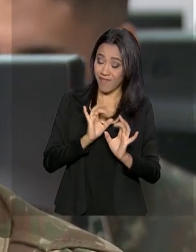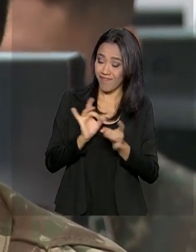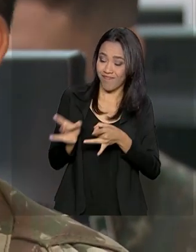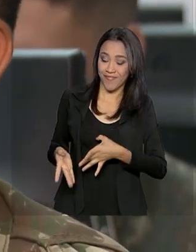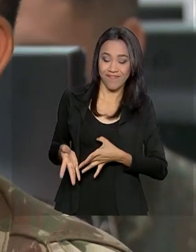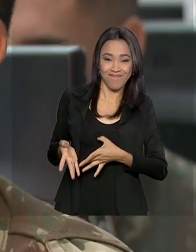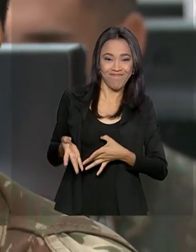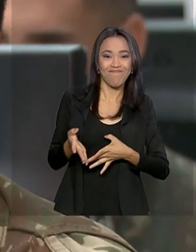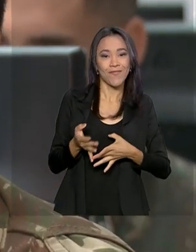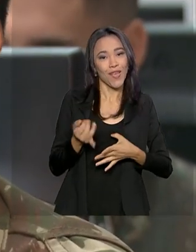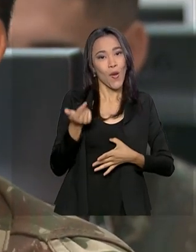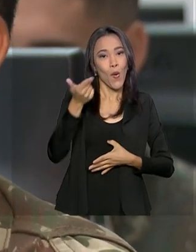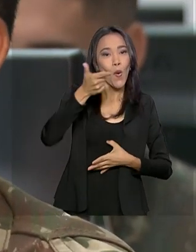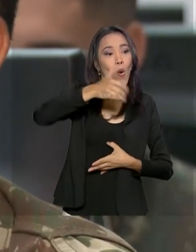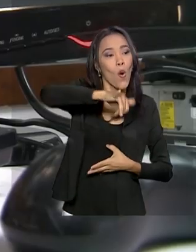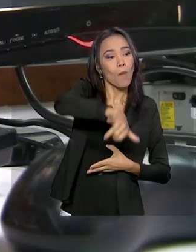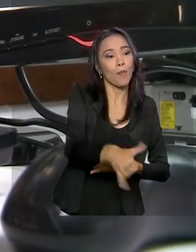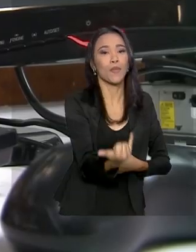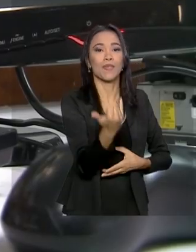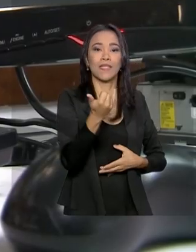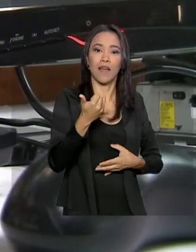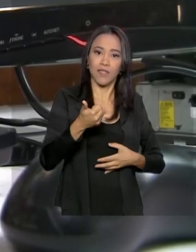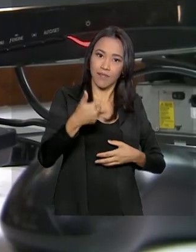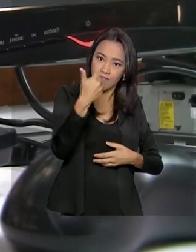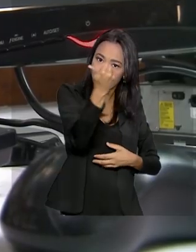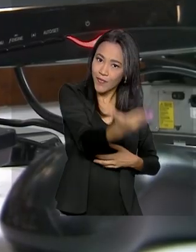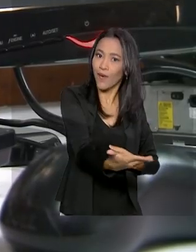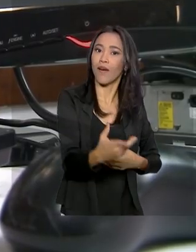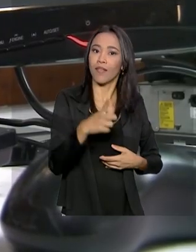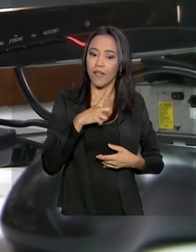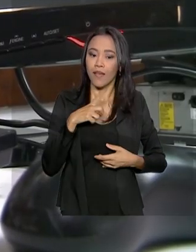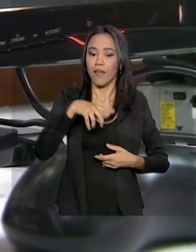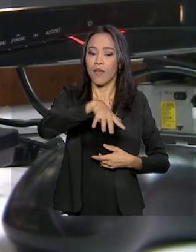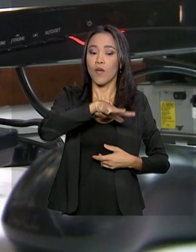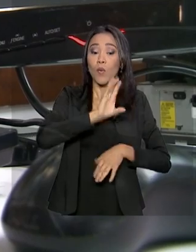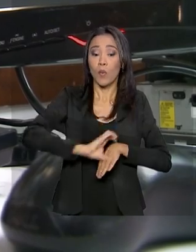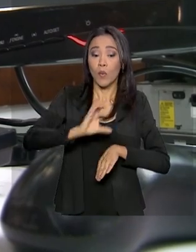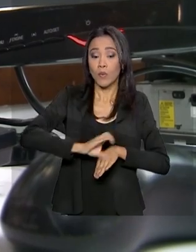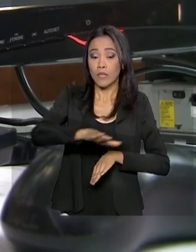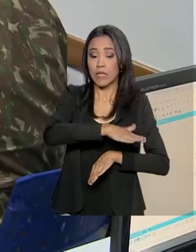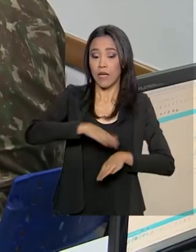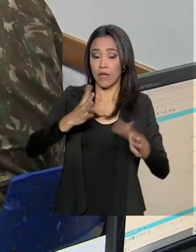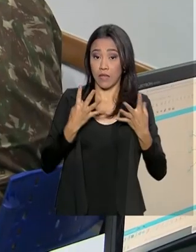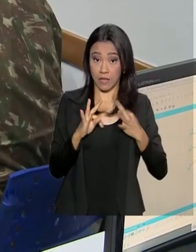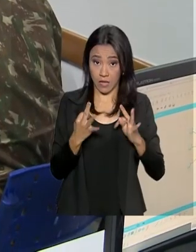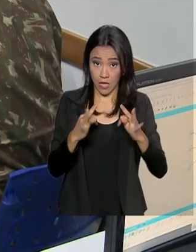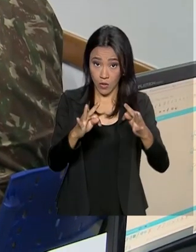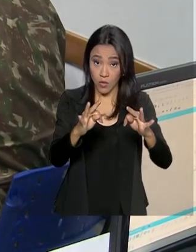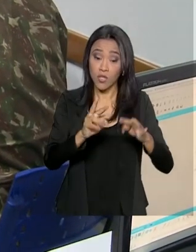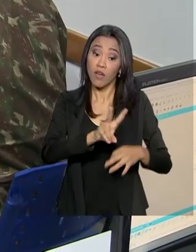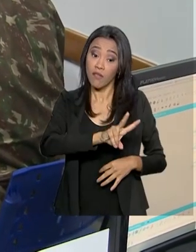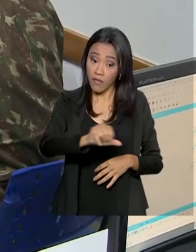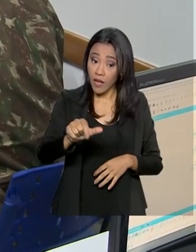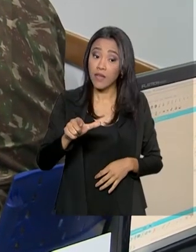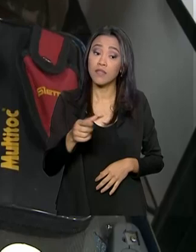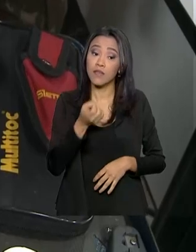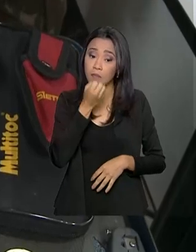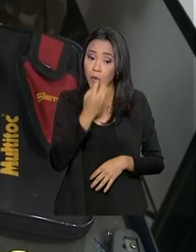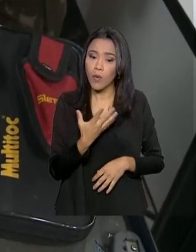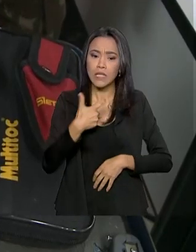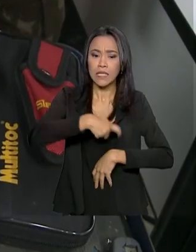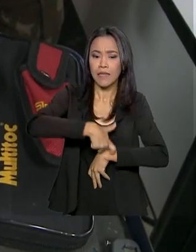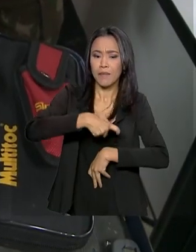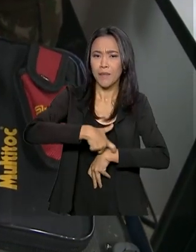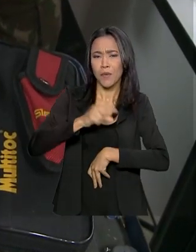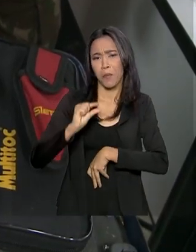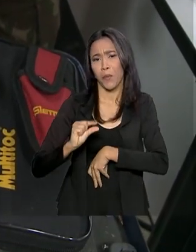sair, mais uma oportunidade. O curso na área de tecnologia da informação vai ser útil não só nesse tempinho